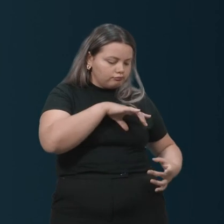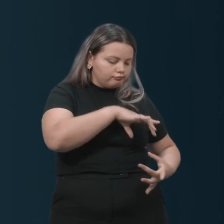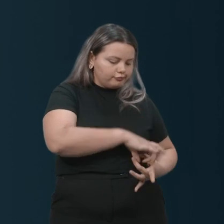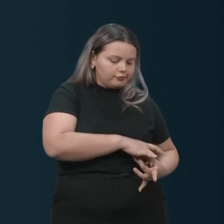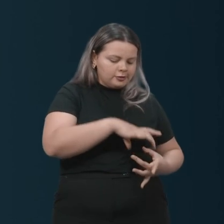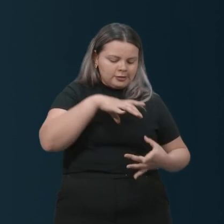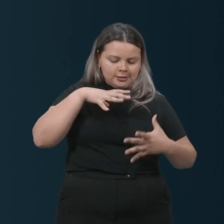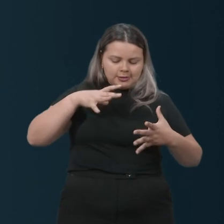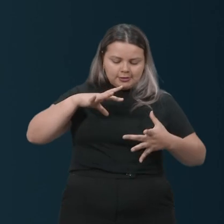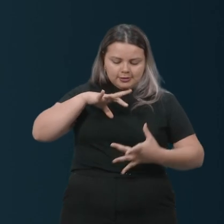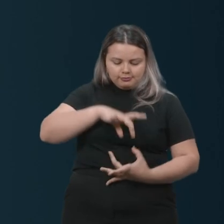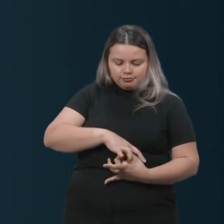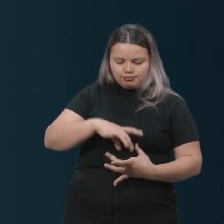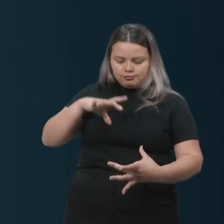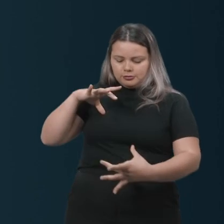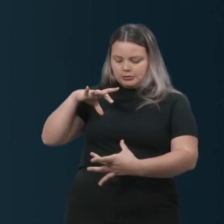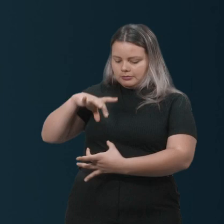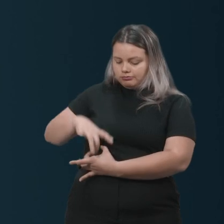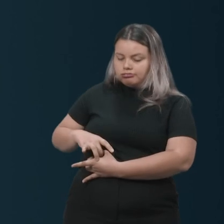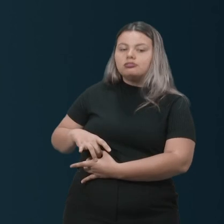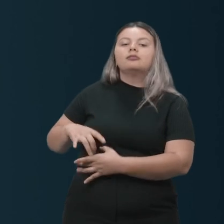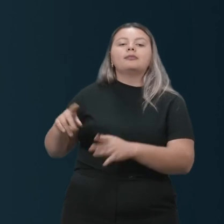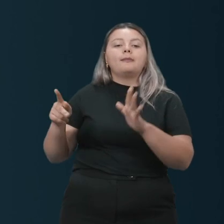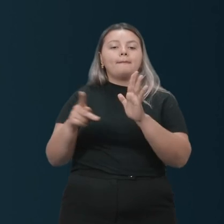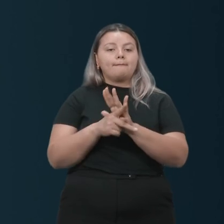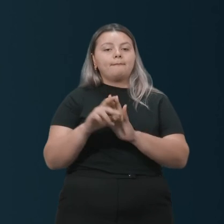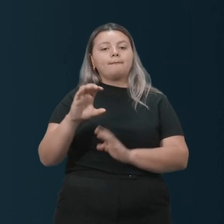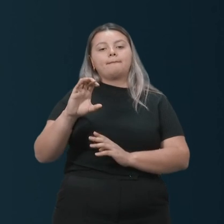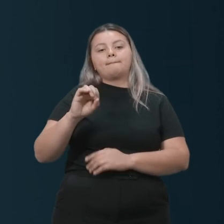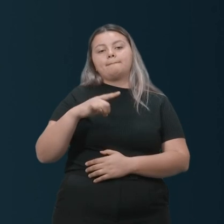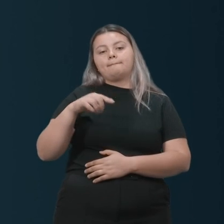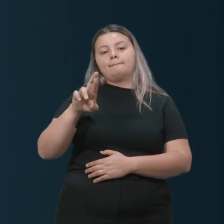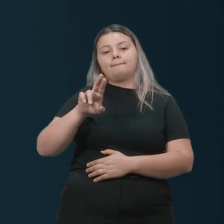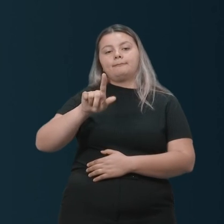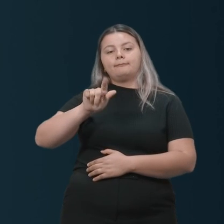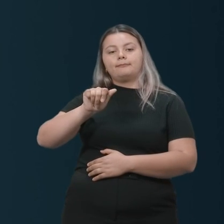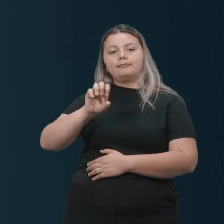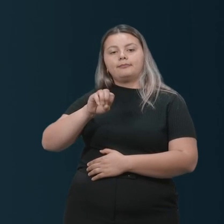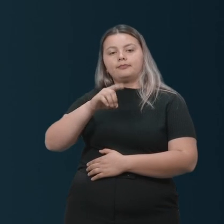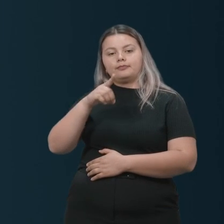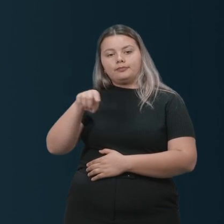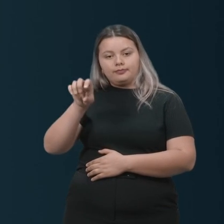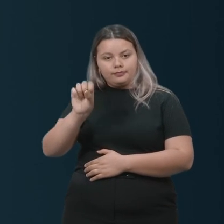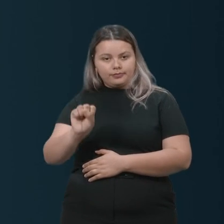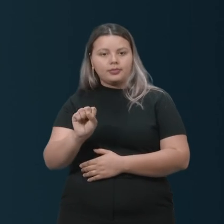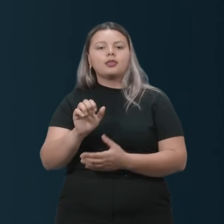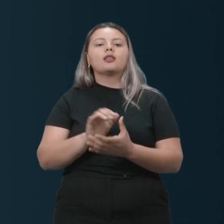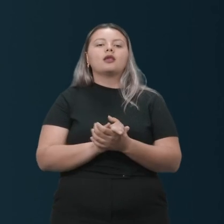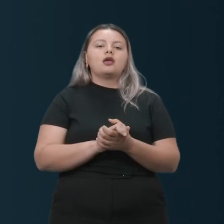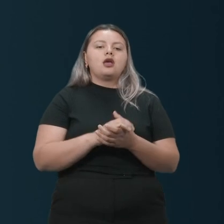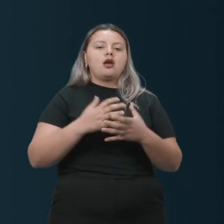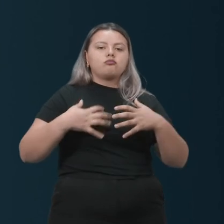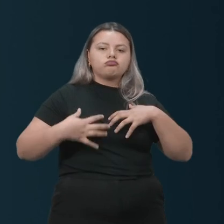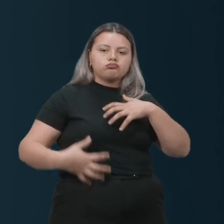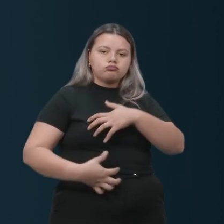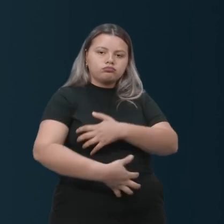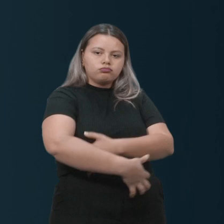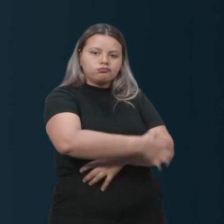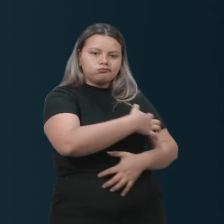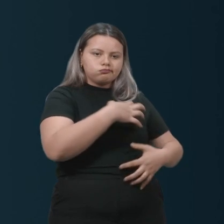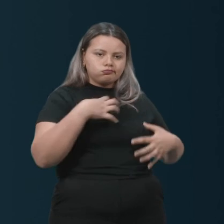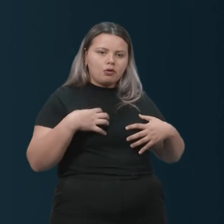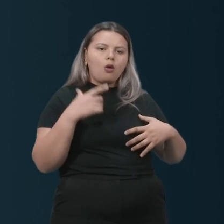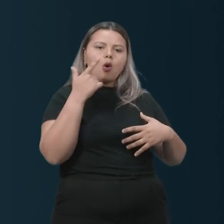que chegam até órgãos. Alguns órgãos têm vários gânglios nervosos no seu entorno, para garantir